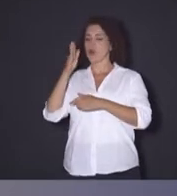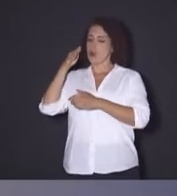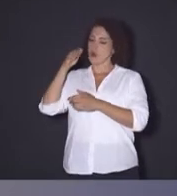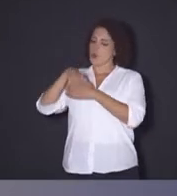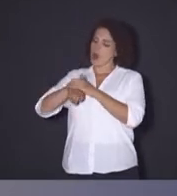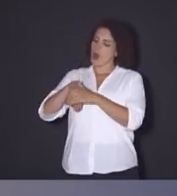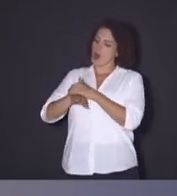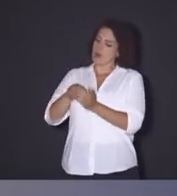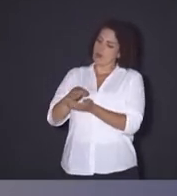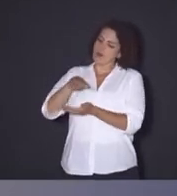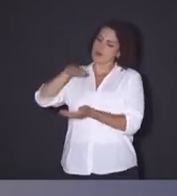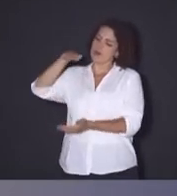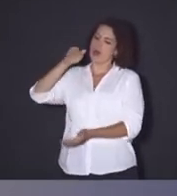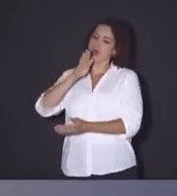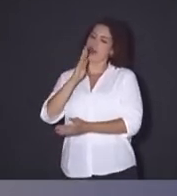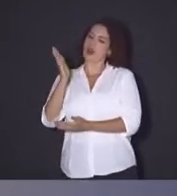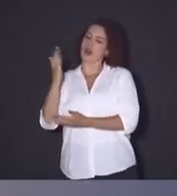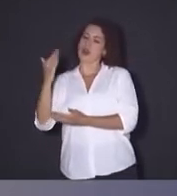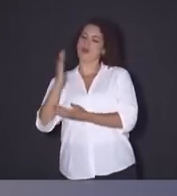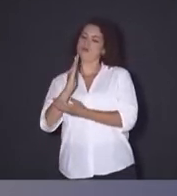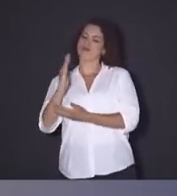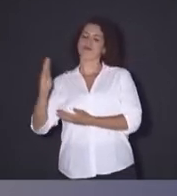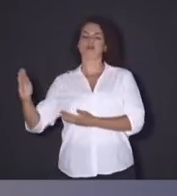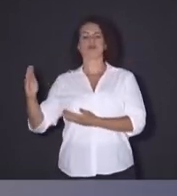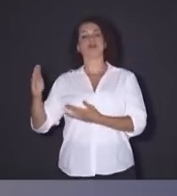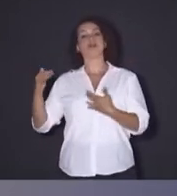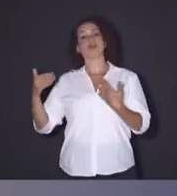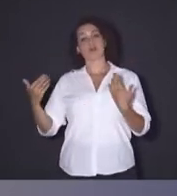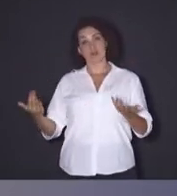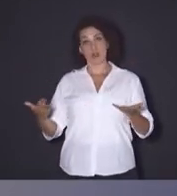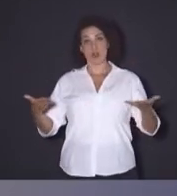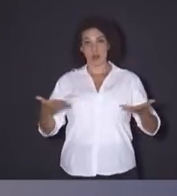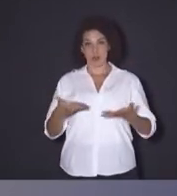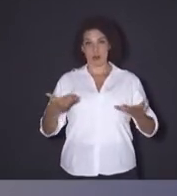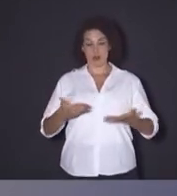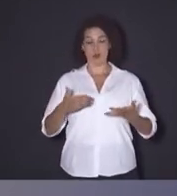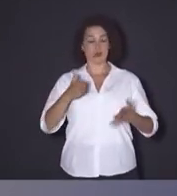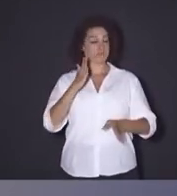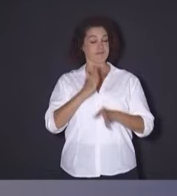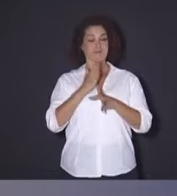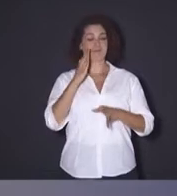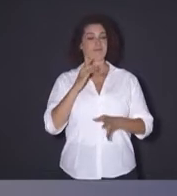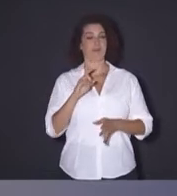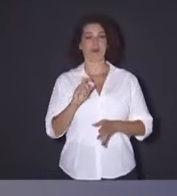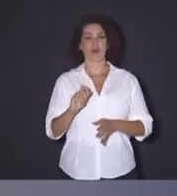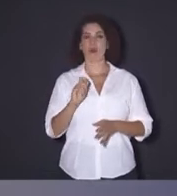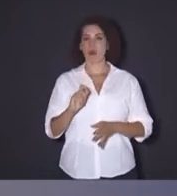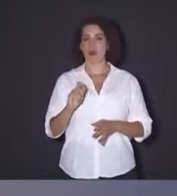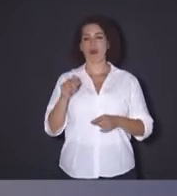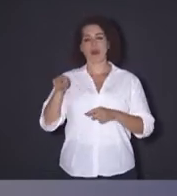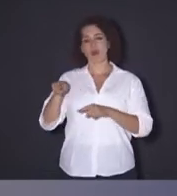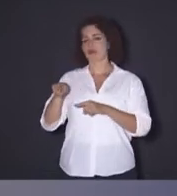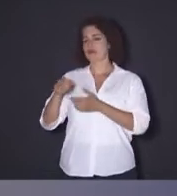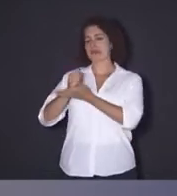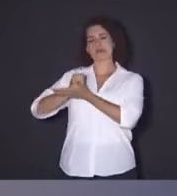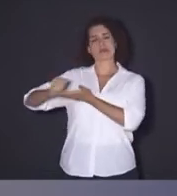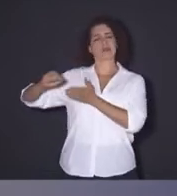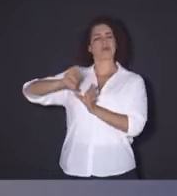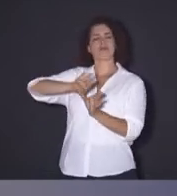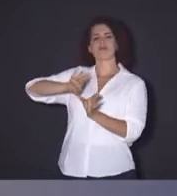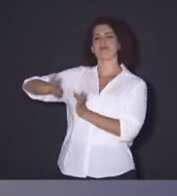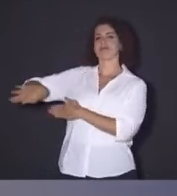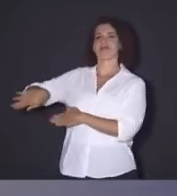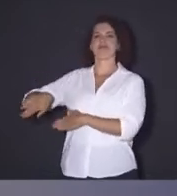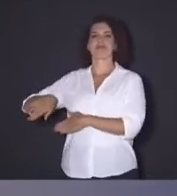E o que nós, obviamente, identificamos, e chegamos à conclusão é que esse é um cenário que foi, sim, superado pelas diversas